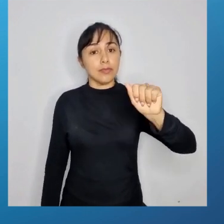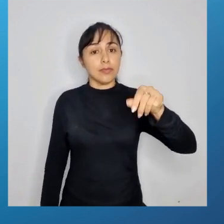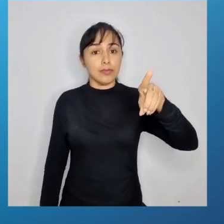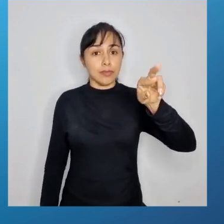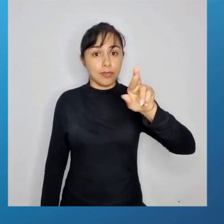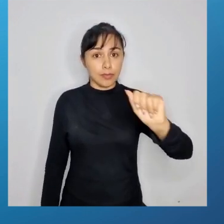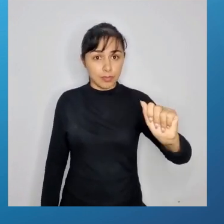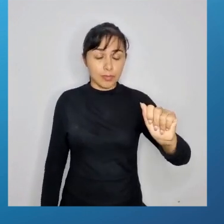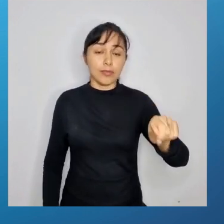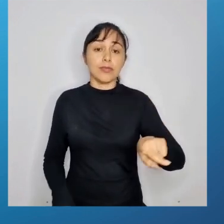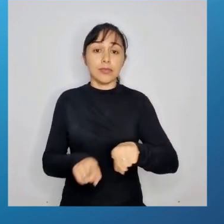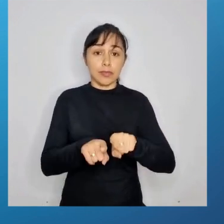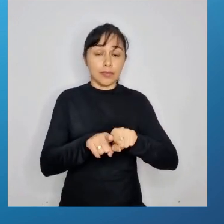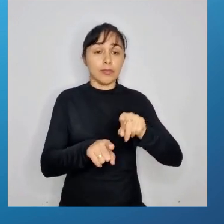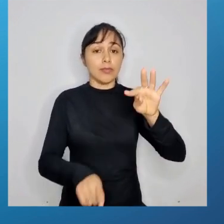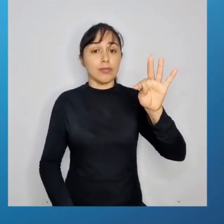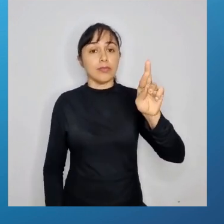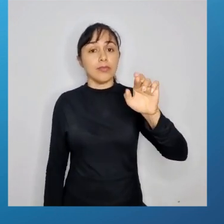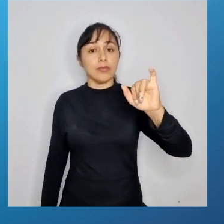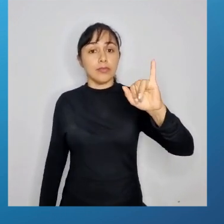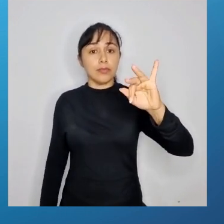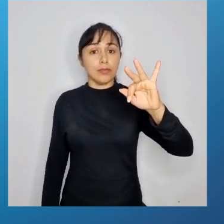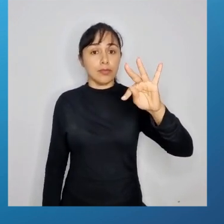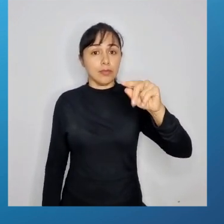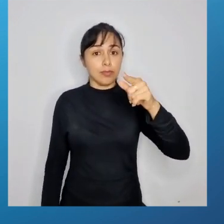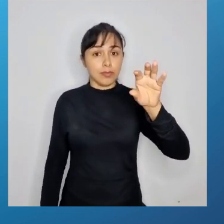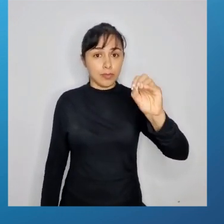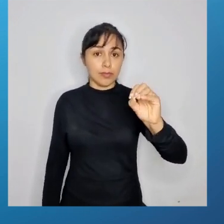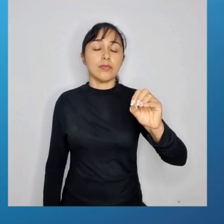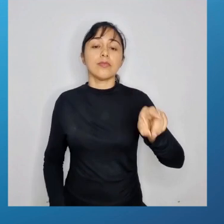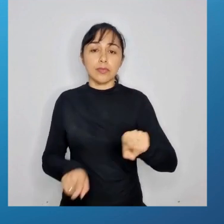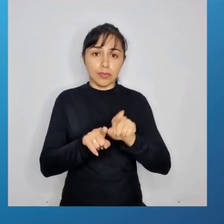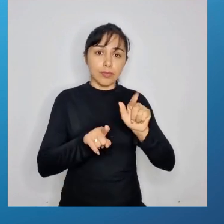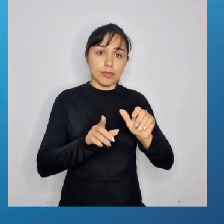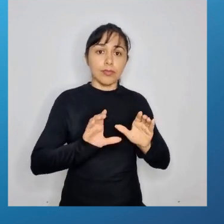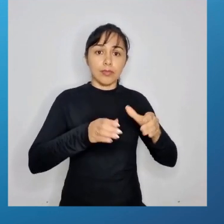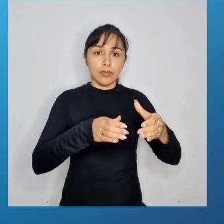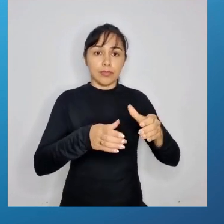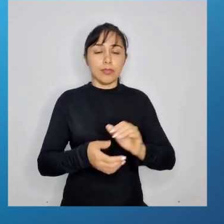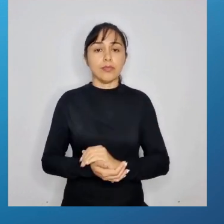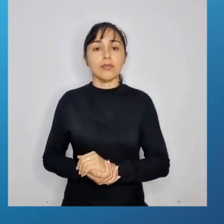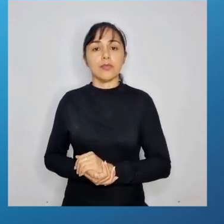temos o tritão, que também faz parte dessa ordem dos caudatos.